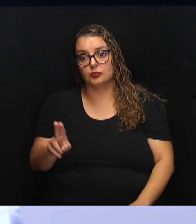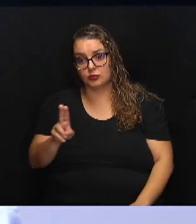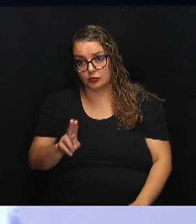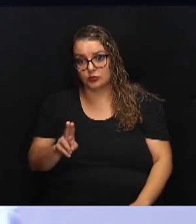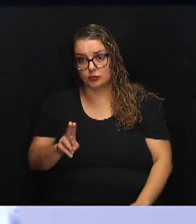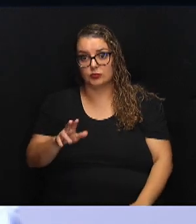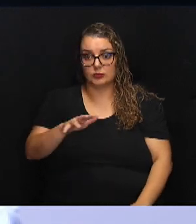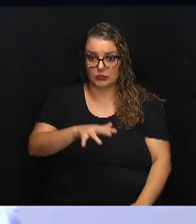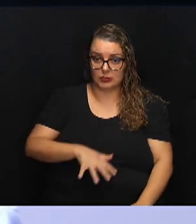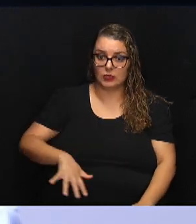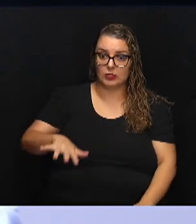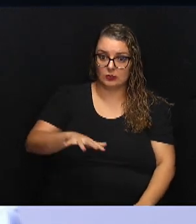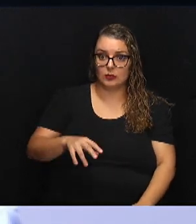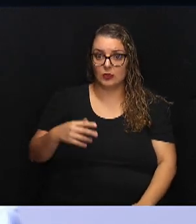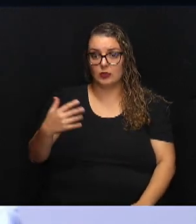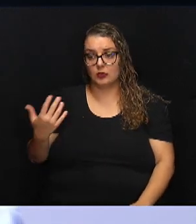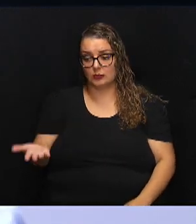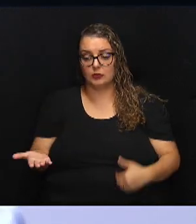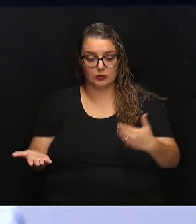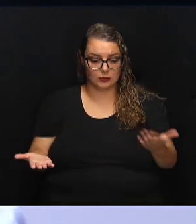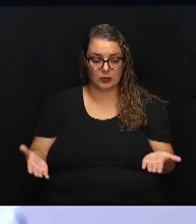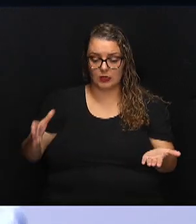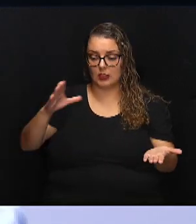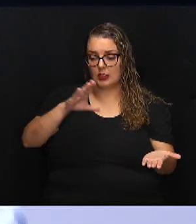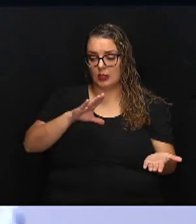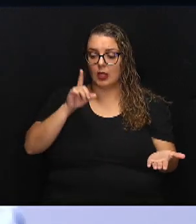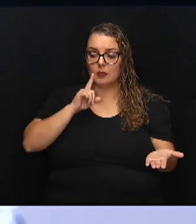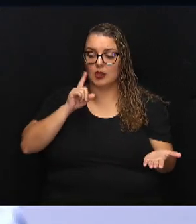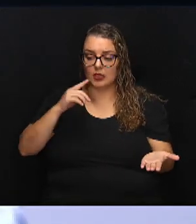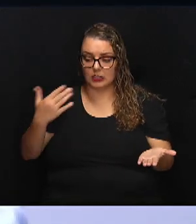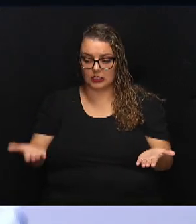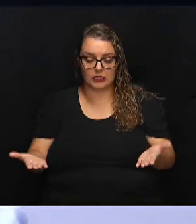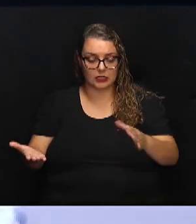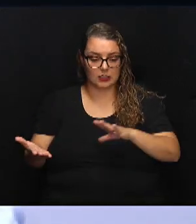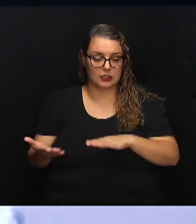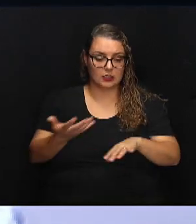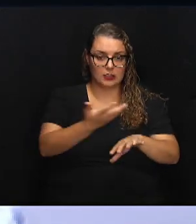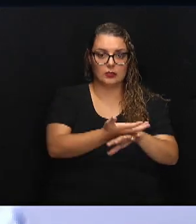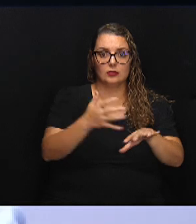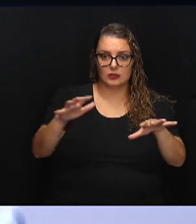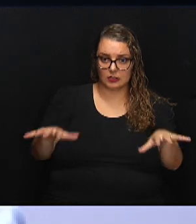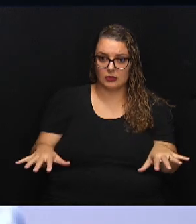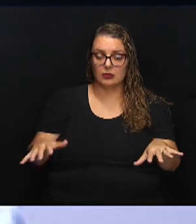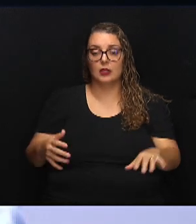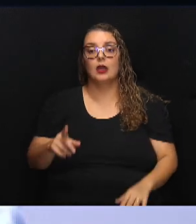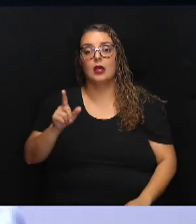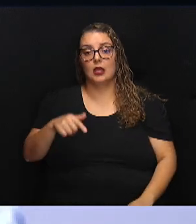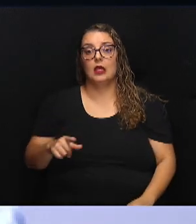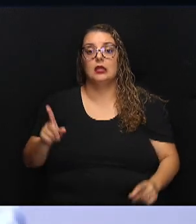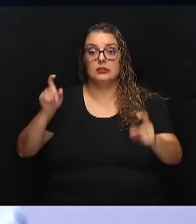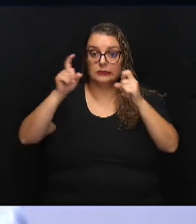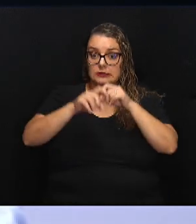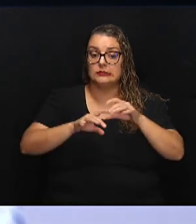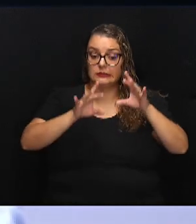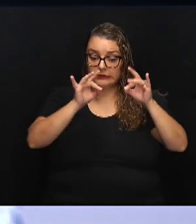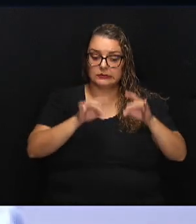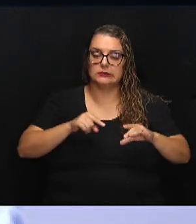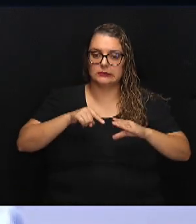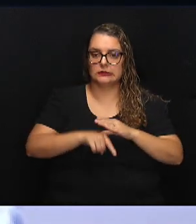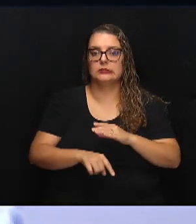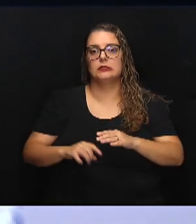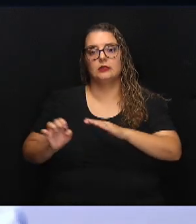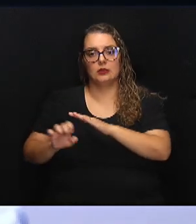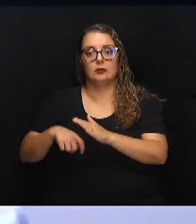nessa região dos 2 municípios. Então, um trabalho bastante complexo, realmente bastante técnico e específico que a empresa vai